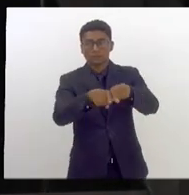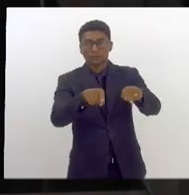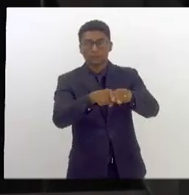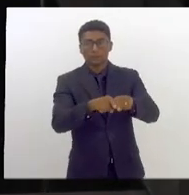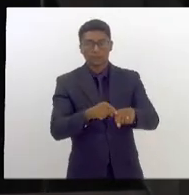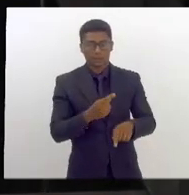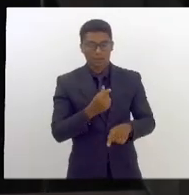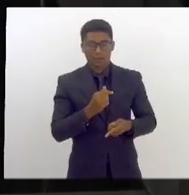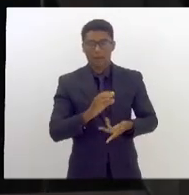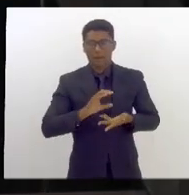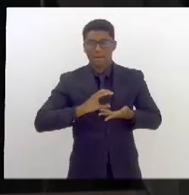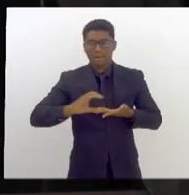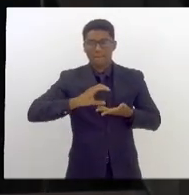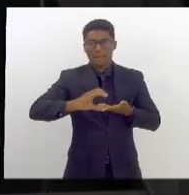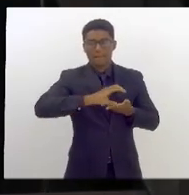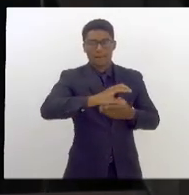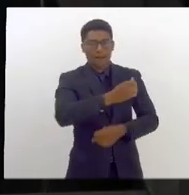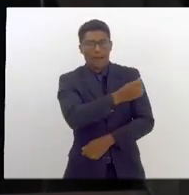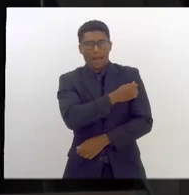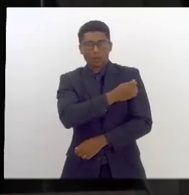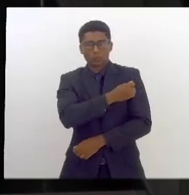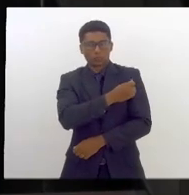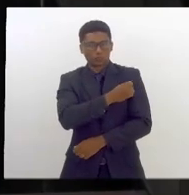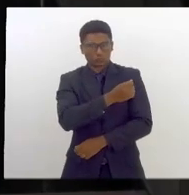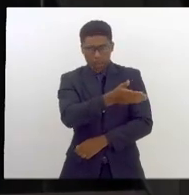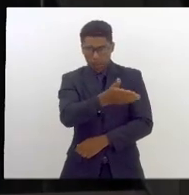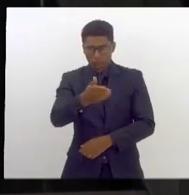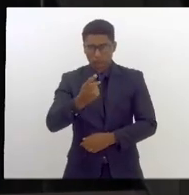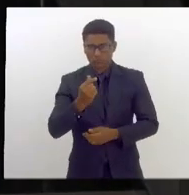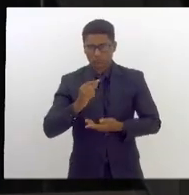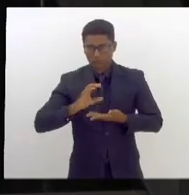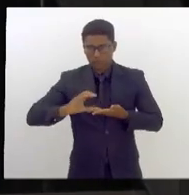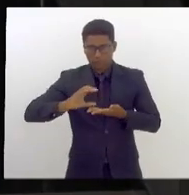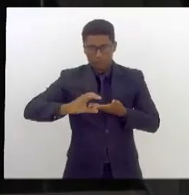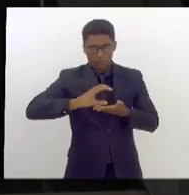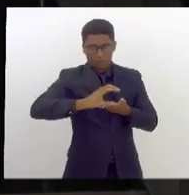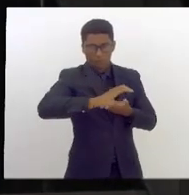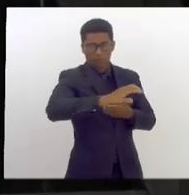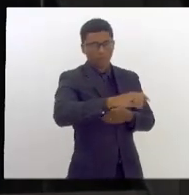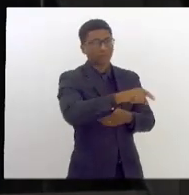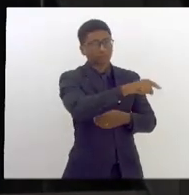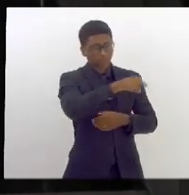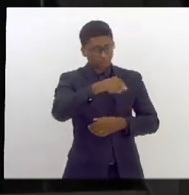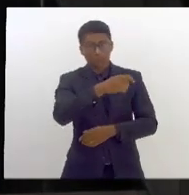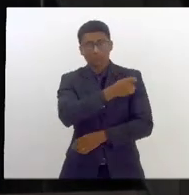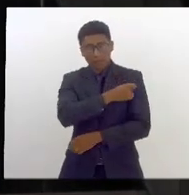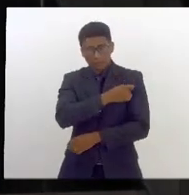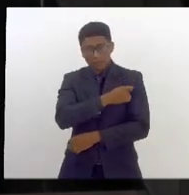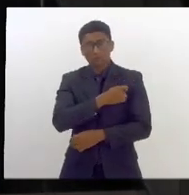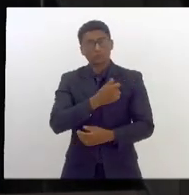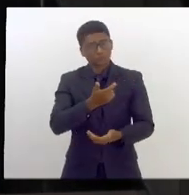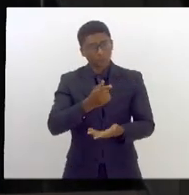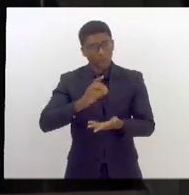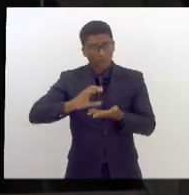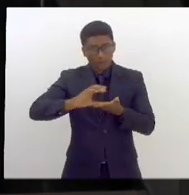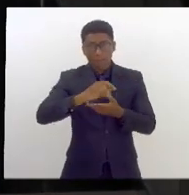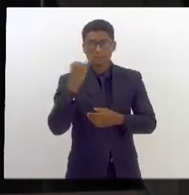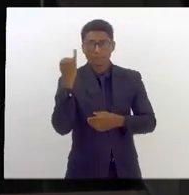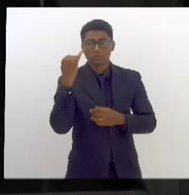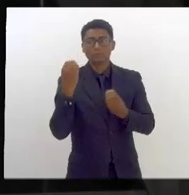de estudantes que tem no rendimento das bolsas a sua fonte de sobrevivência de